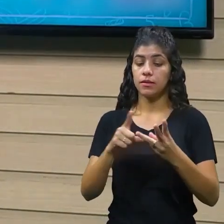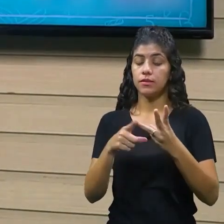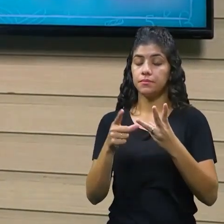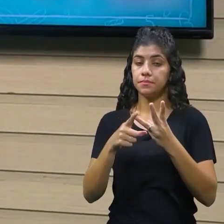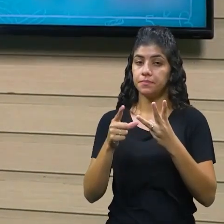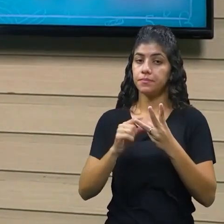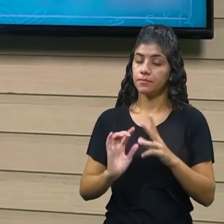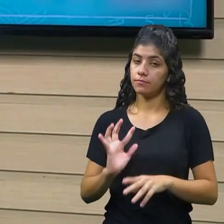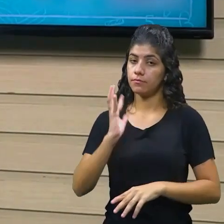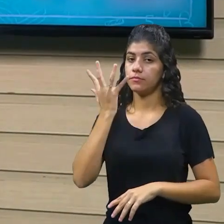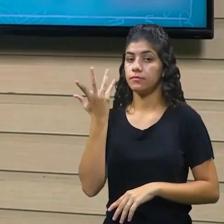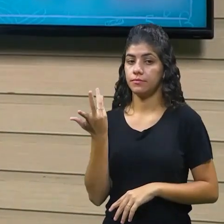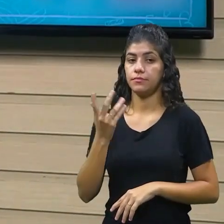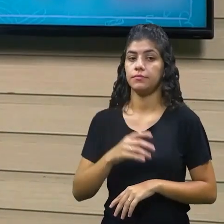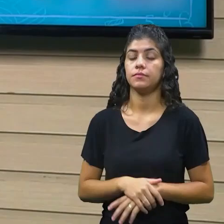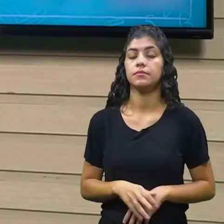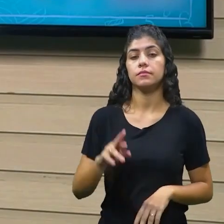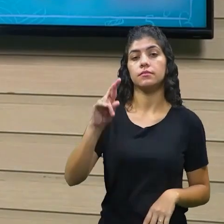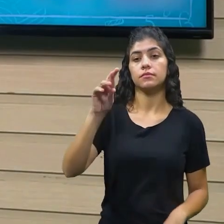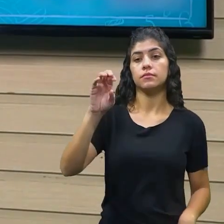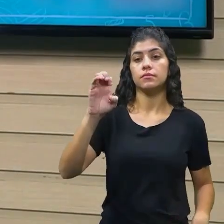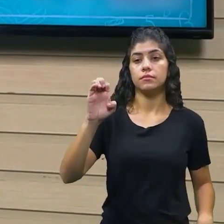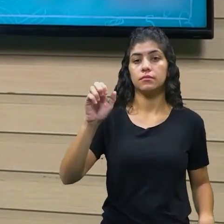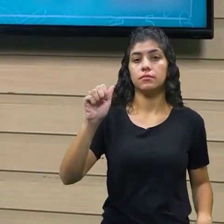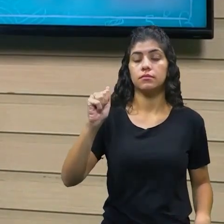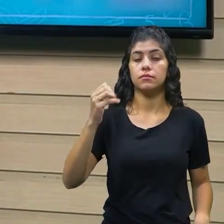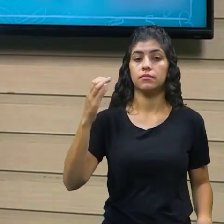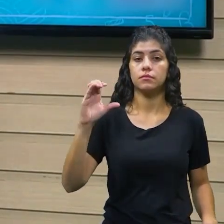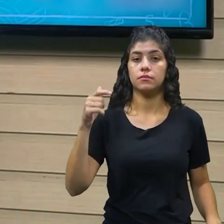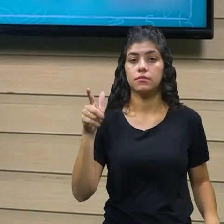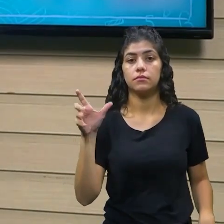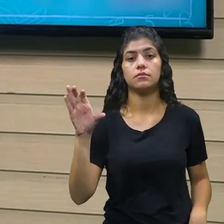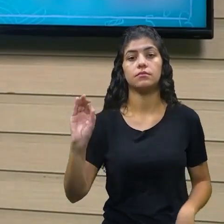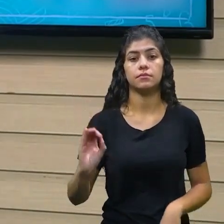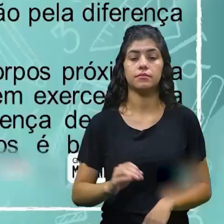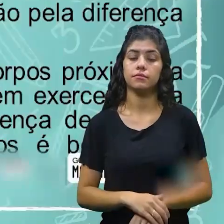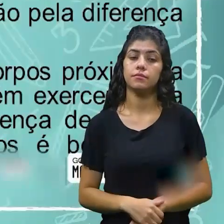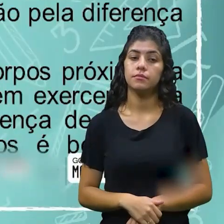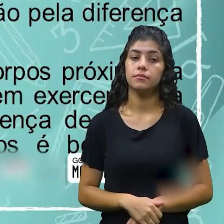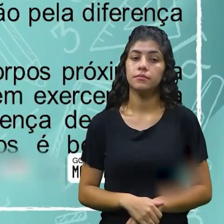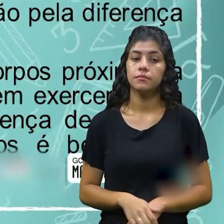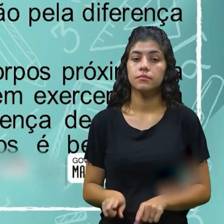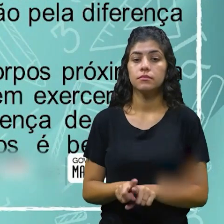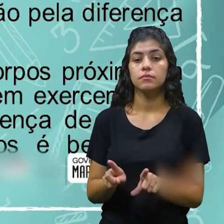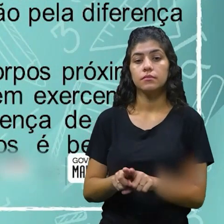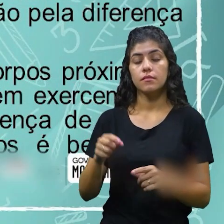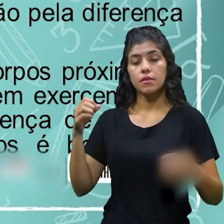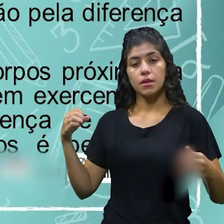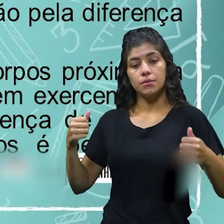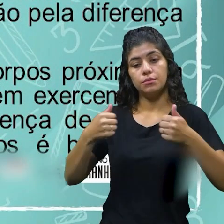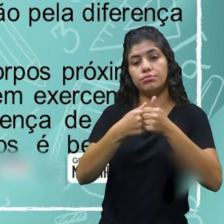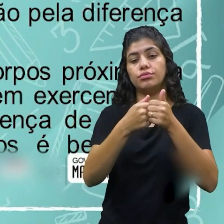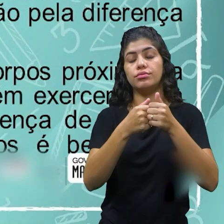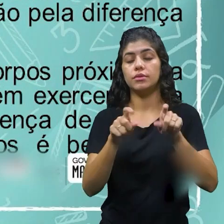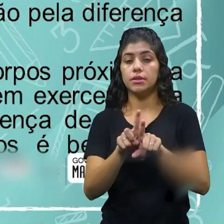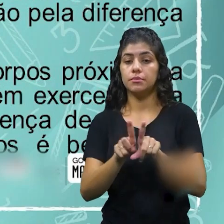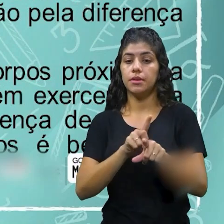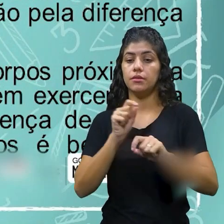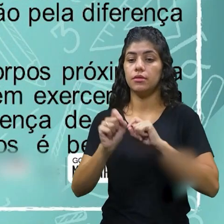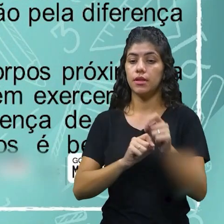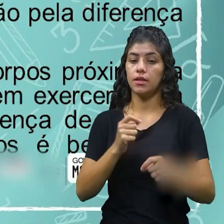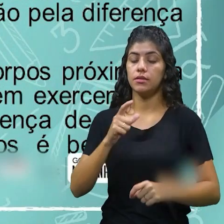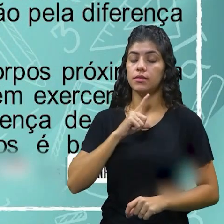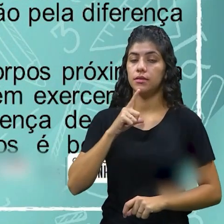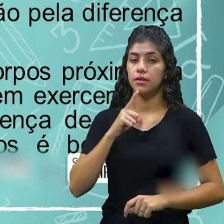da terceira lei de Newton acontecendo. É a reação do movimento de ação. Na colisão entre um carro e um caminhão,